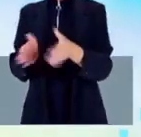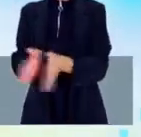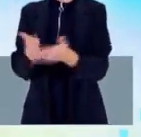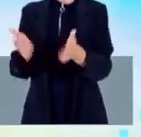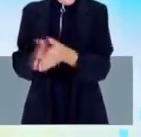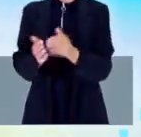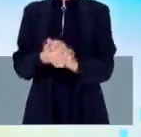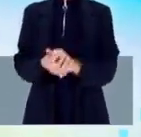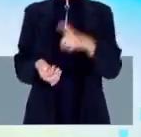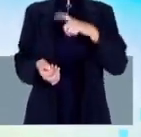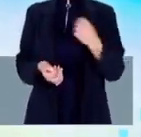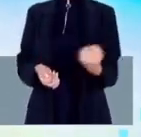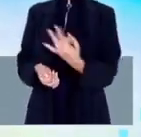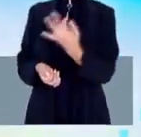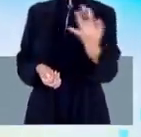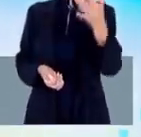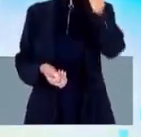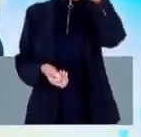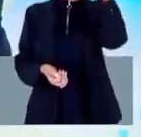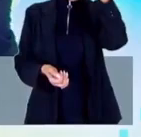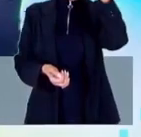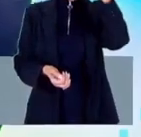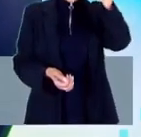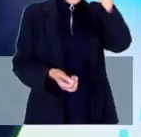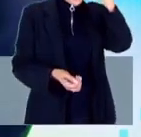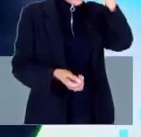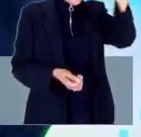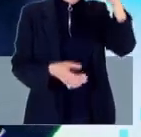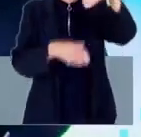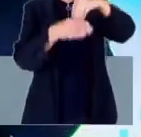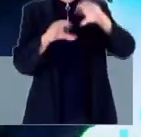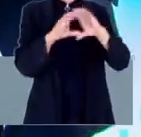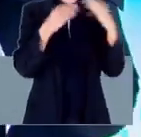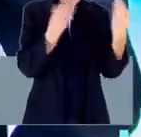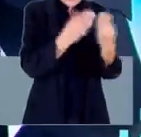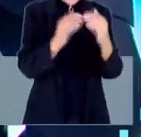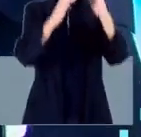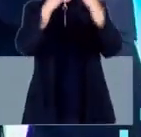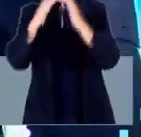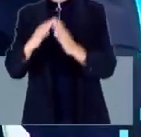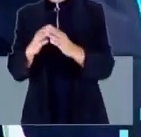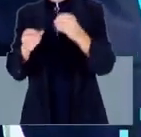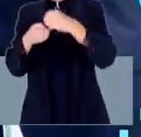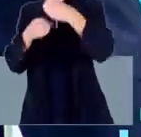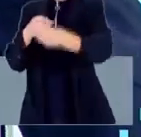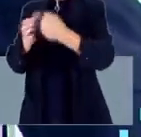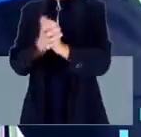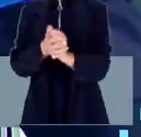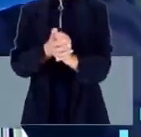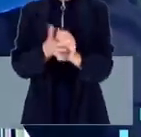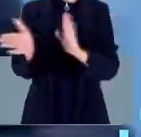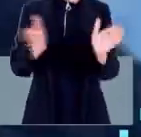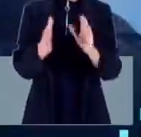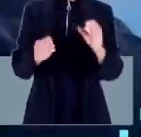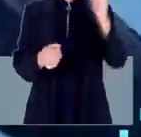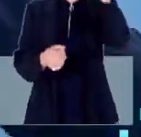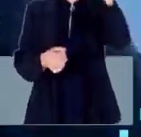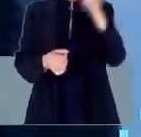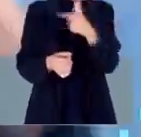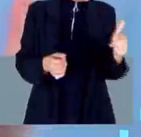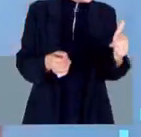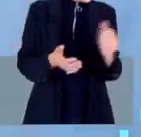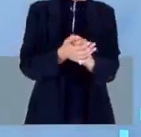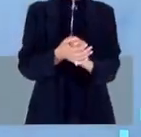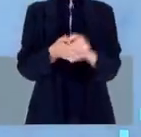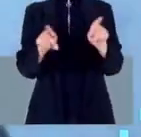de Mentes Brilhantes nas comunidades nas favelas nas periferias que não tem acesso à cultura e que são